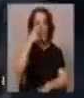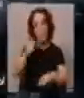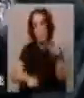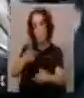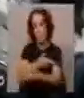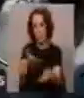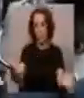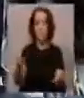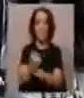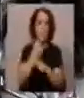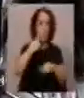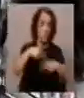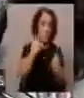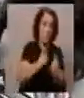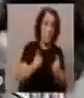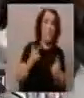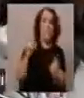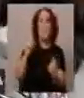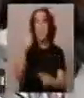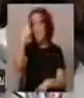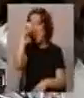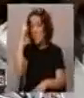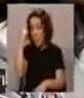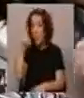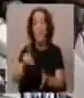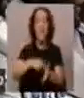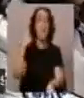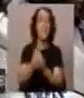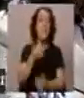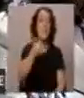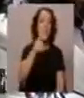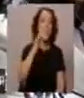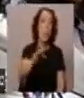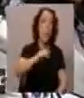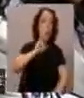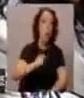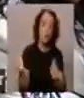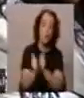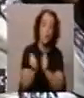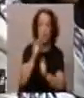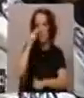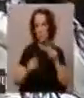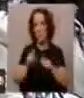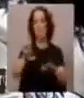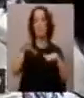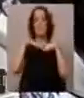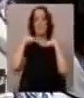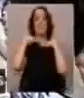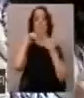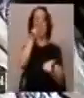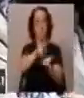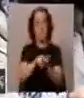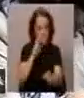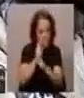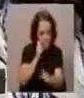ainda, são os enfermeiros que estão 24 horas junto do doente, seja no domicílio, seja nas camas do hospital, para dar uma